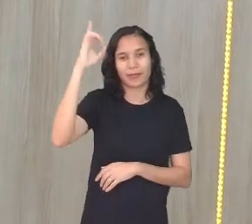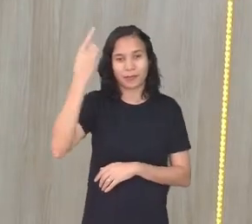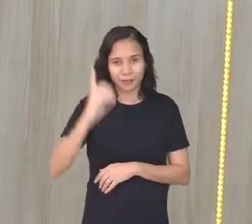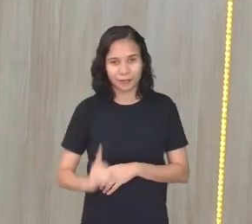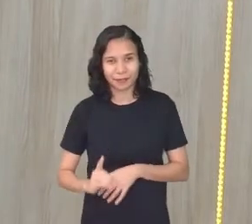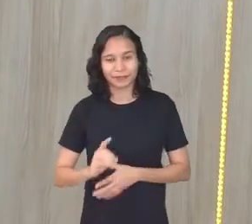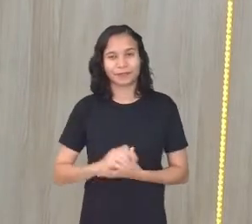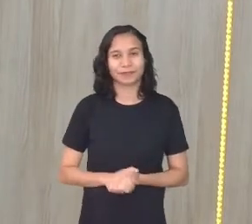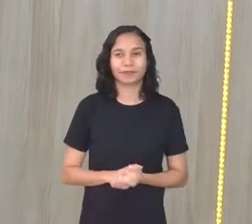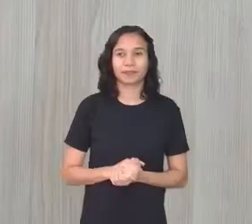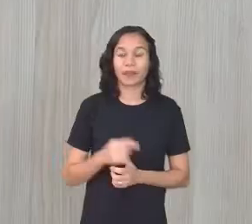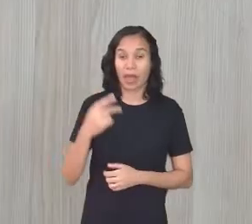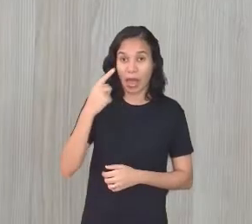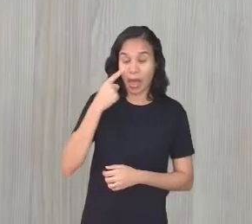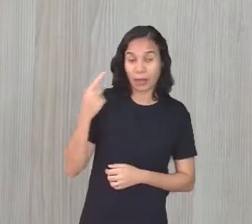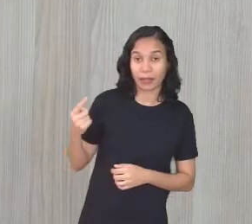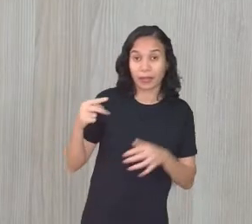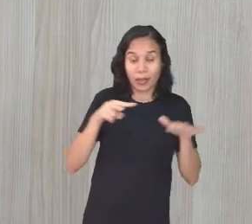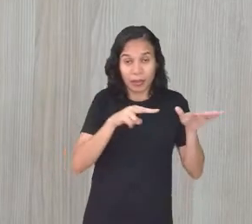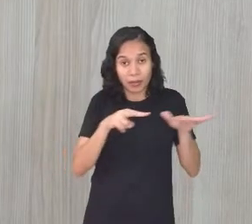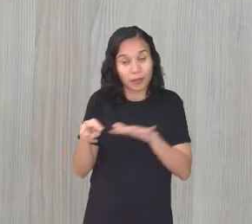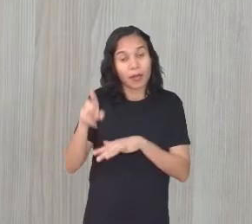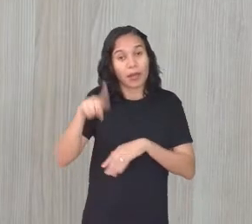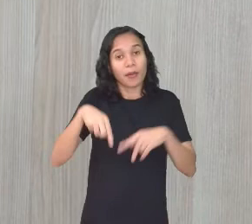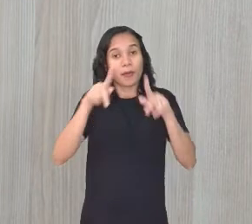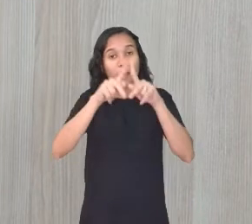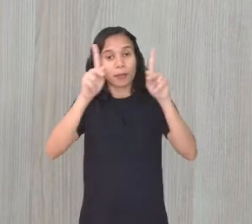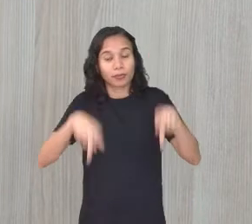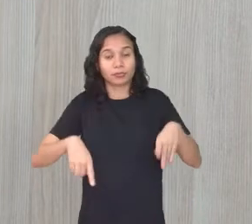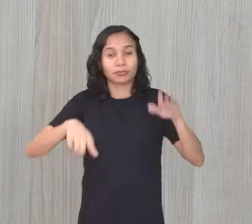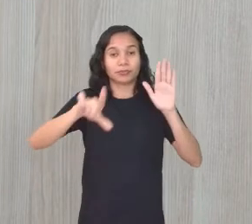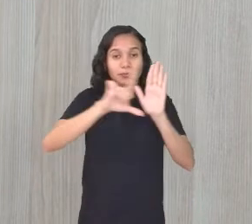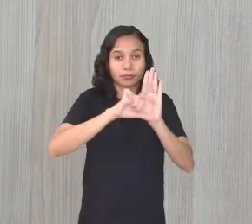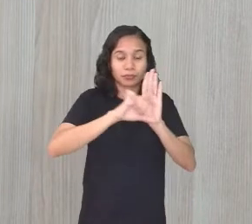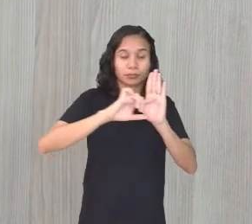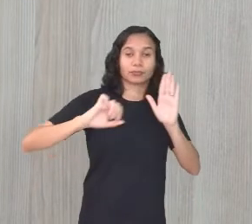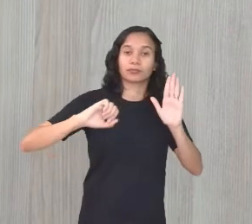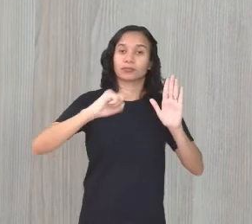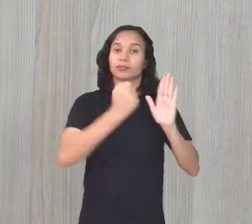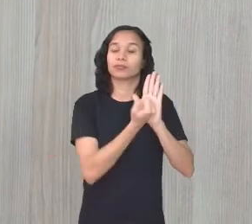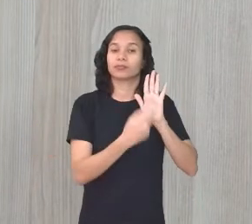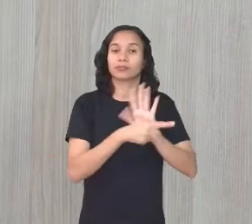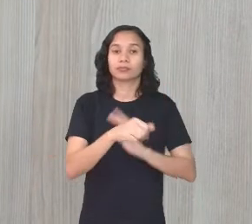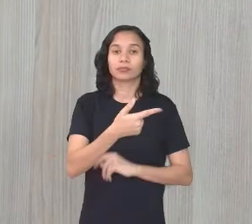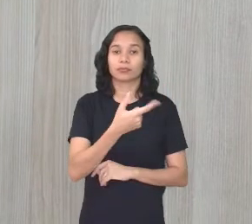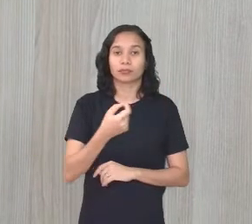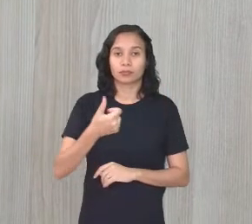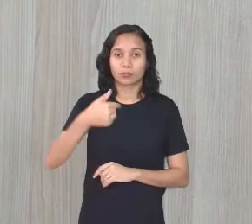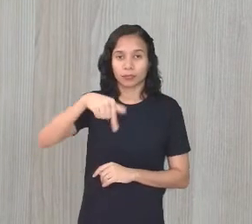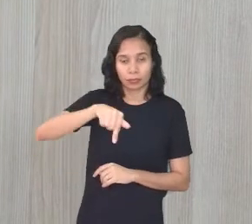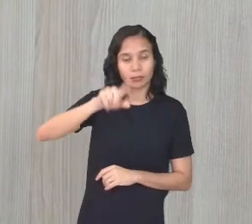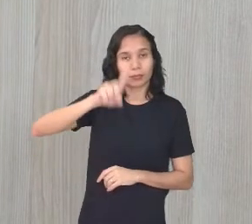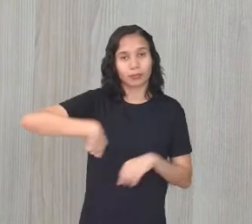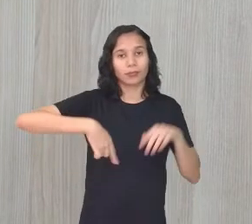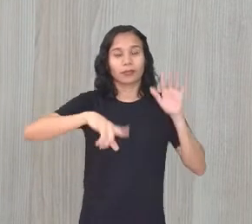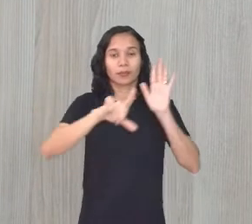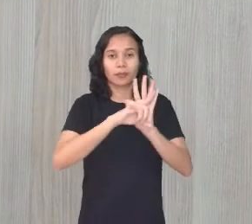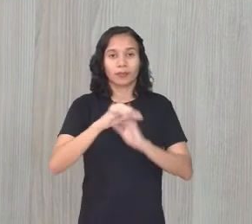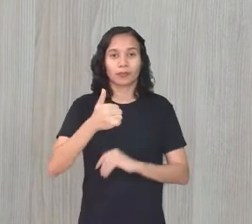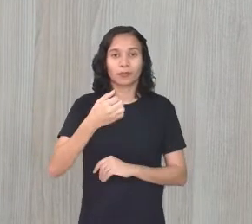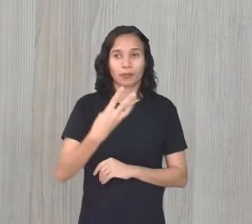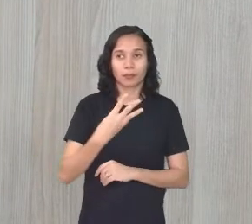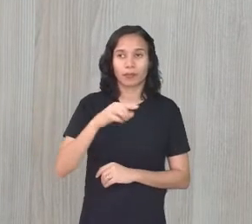não é? E essa aí semana, ela foi, é um projeto de lei sancionada, né, em 2017, né, a lei